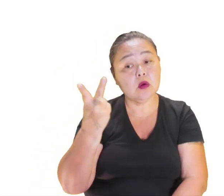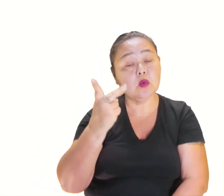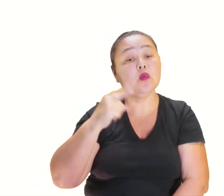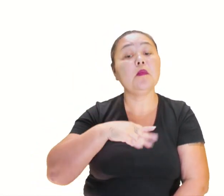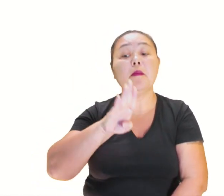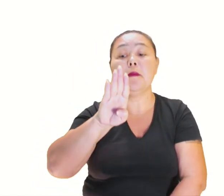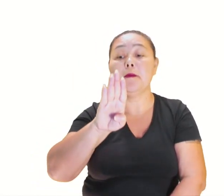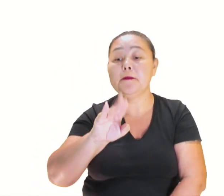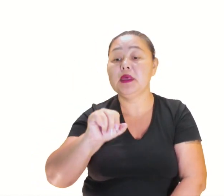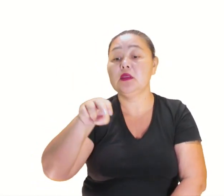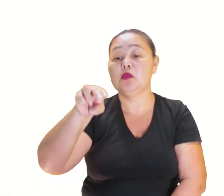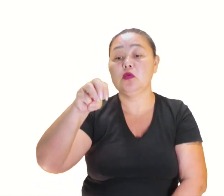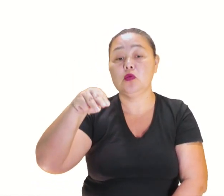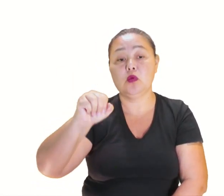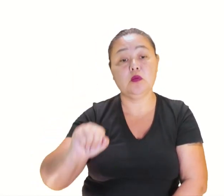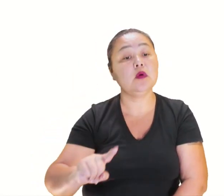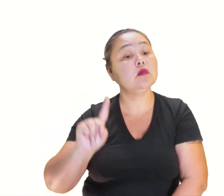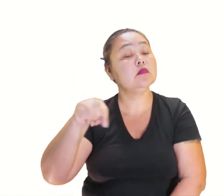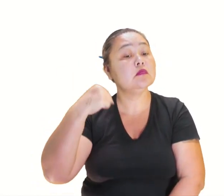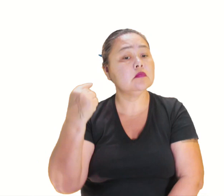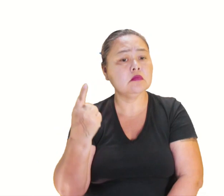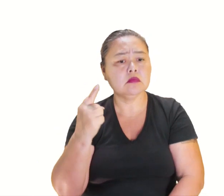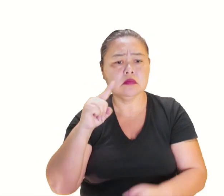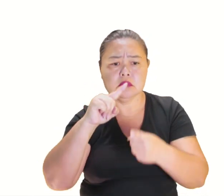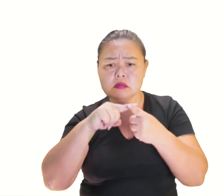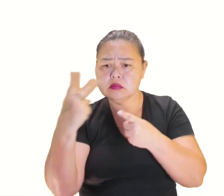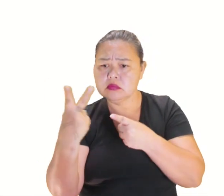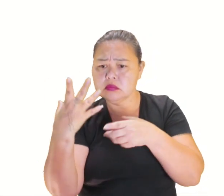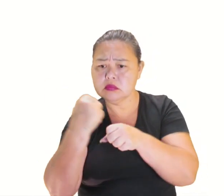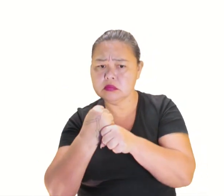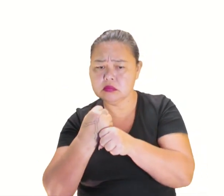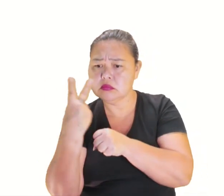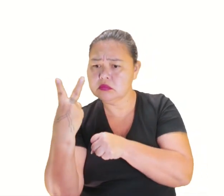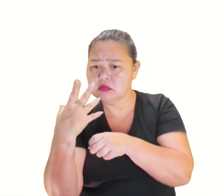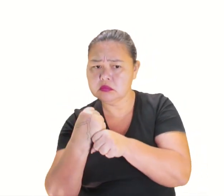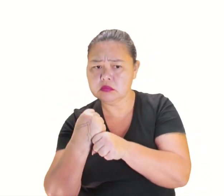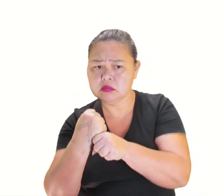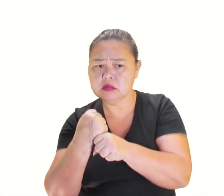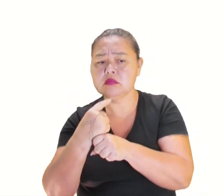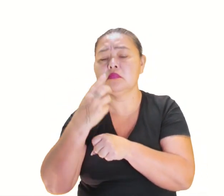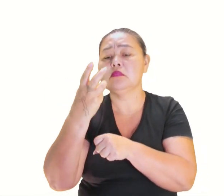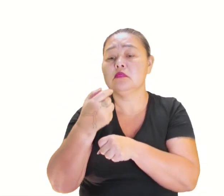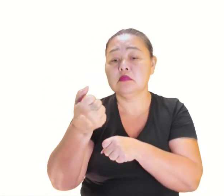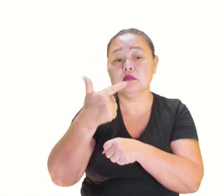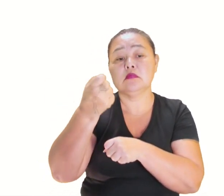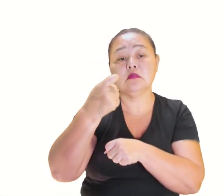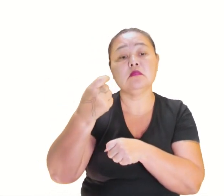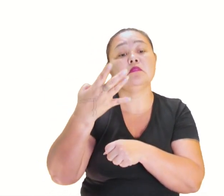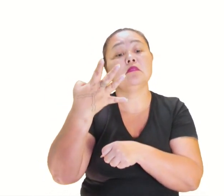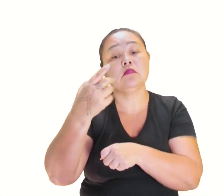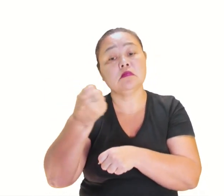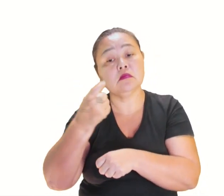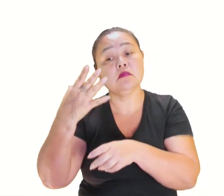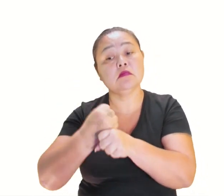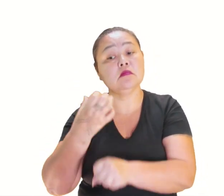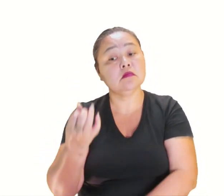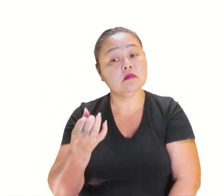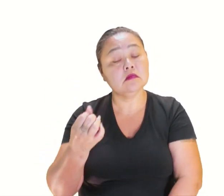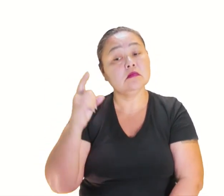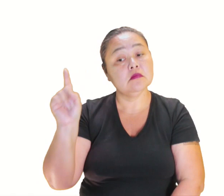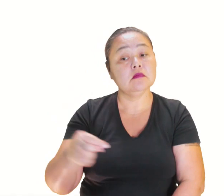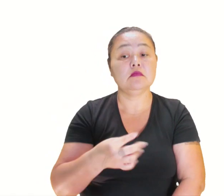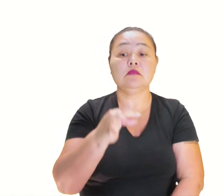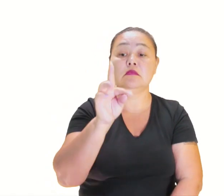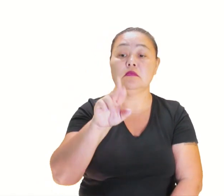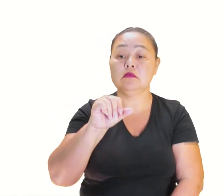é um binômio. Agora tem 2 operações de mais, ou seja, 3x ao quadrado mais 4x mais 6. Temos